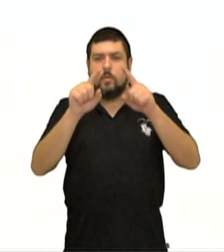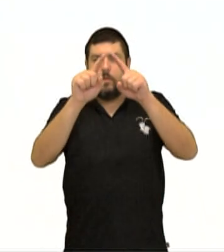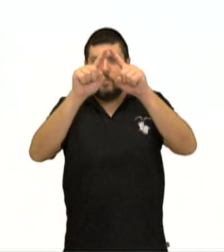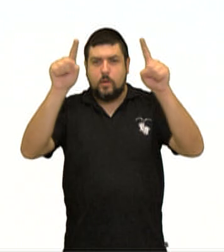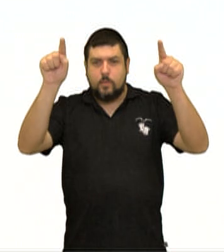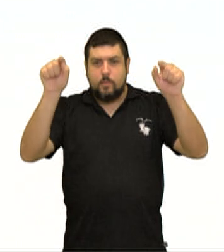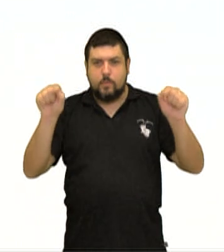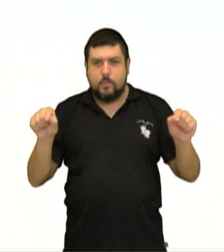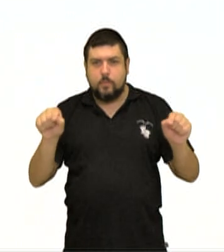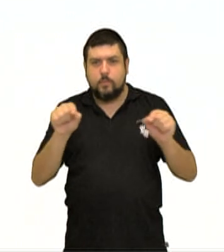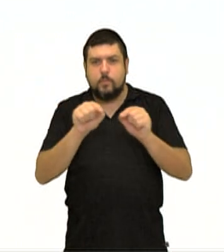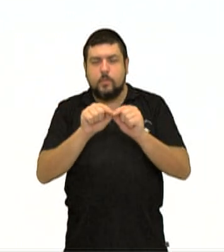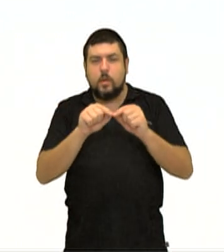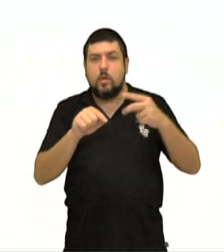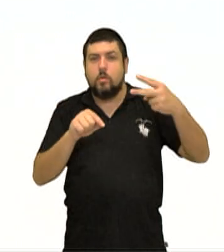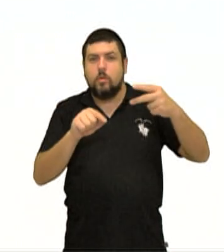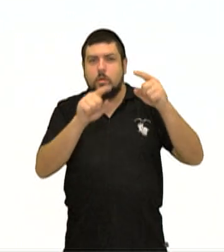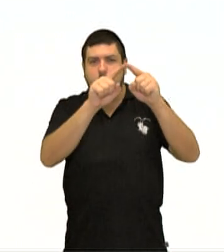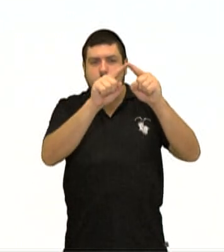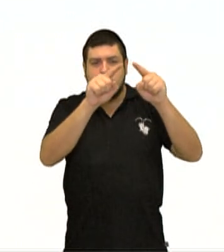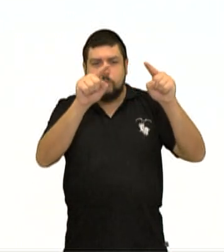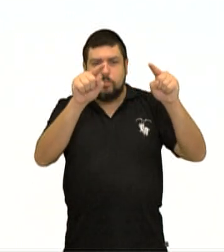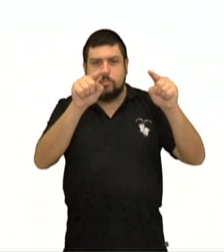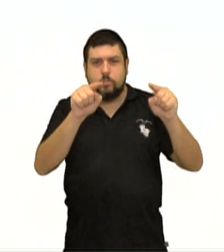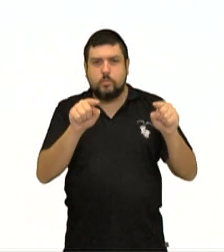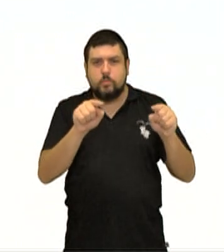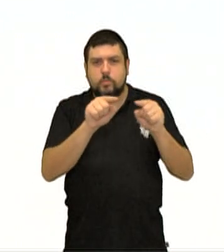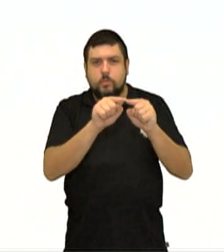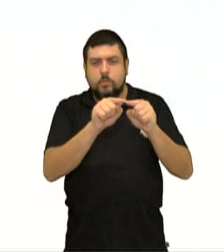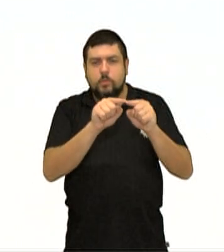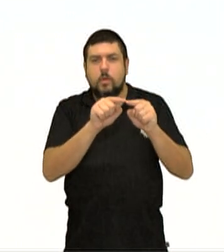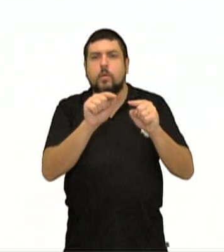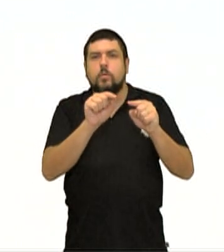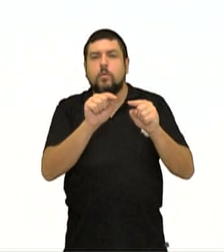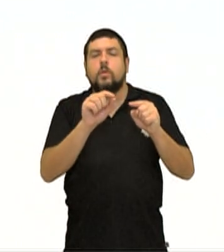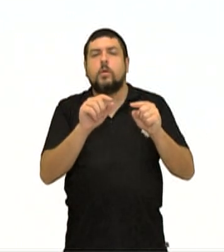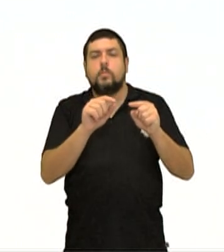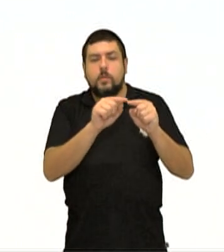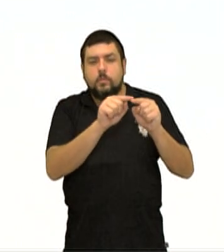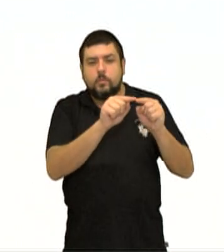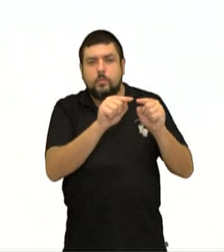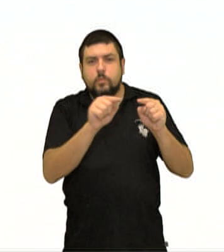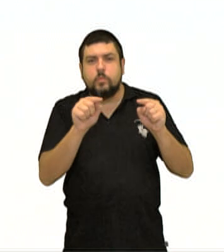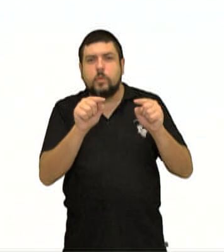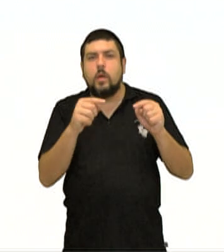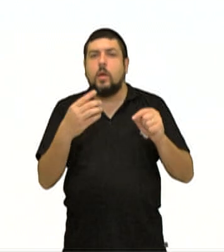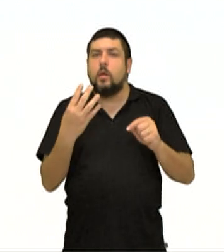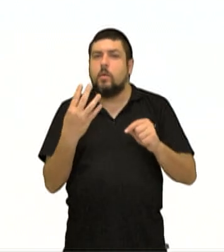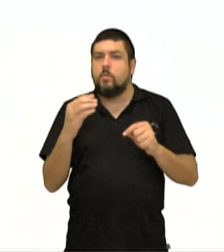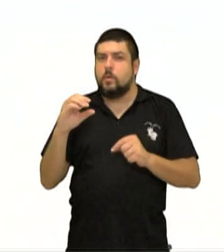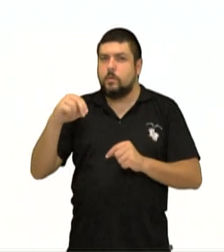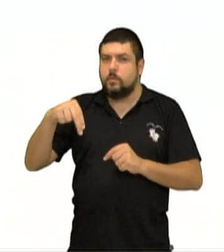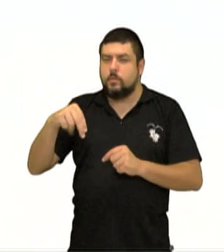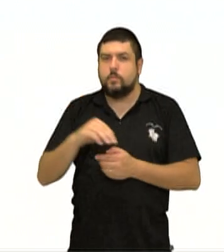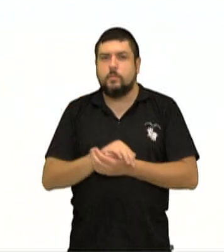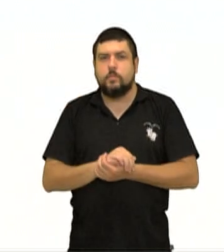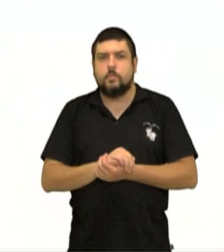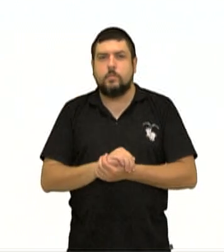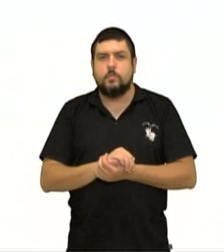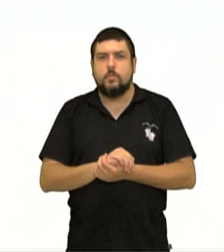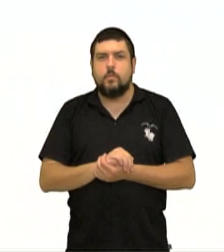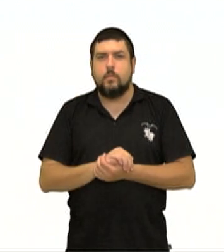quadradinho que está aqui, ele tem lado igual a 4 centímetros, ok? Agora, nós